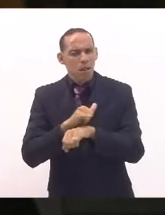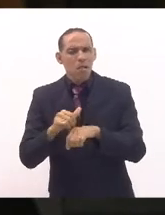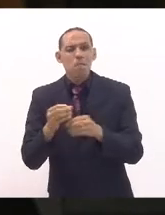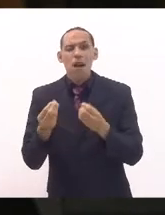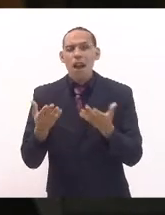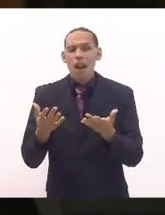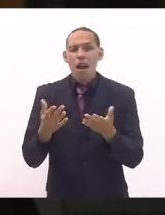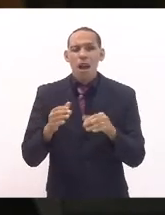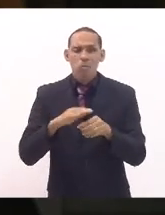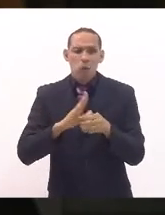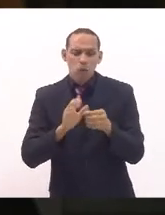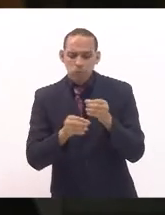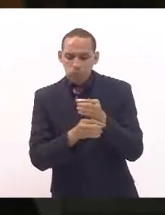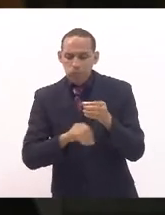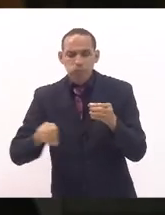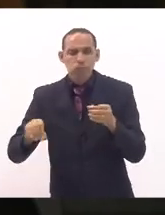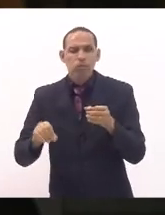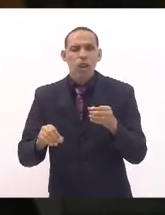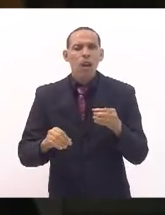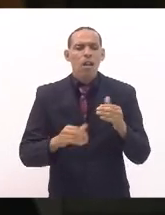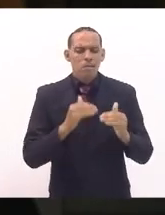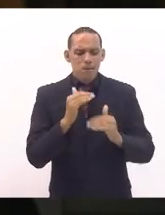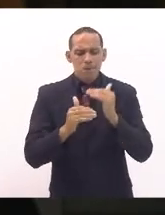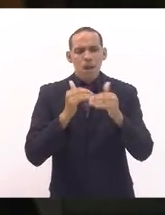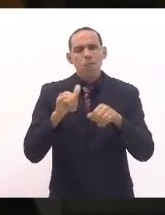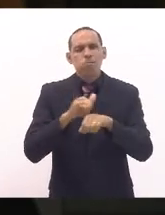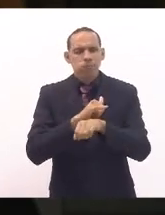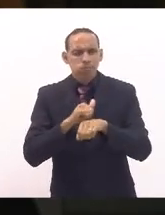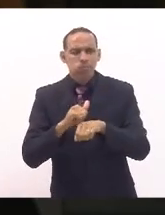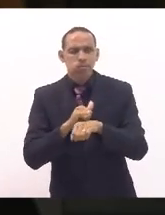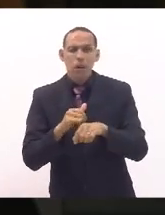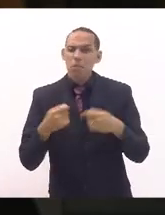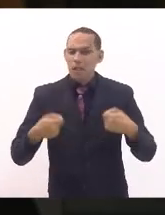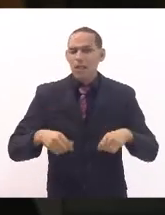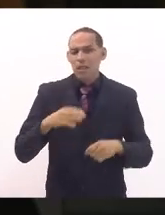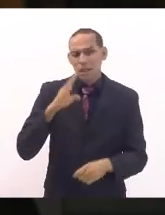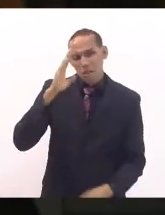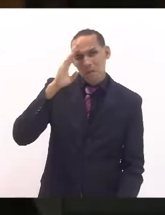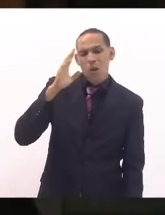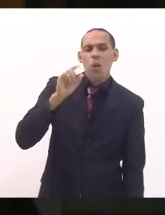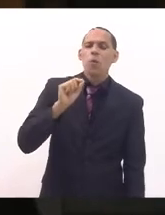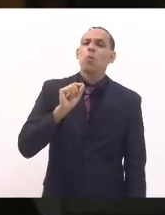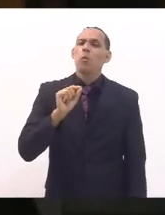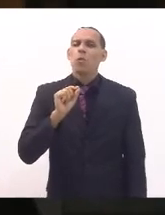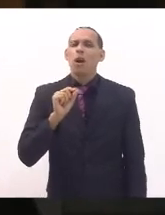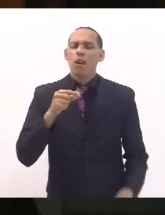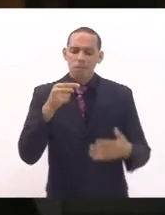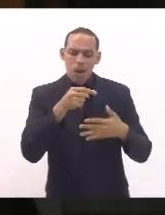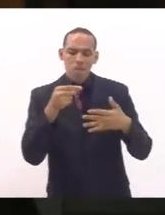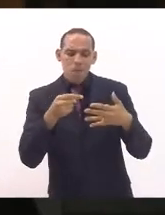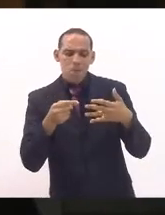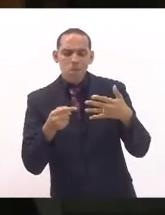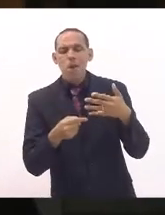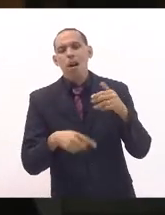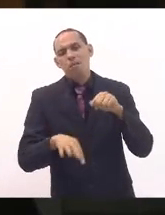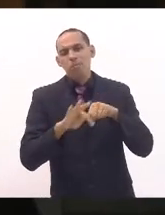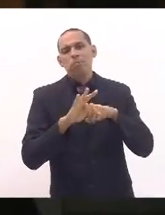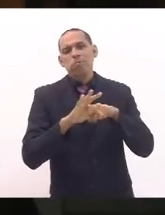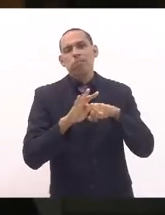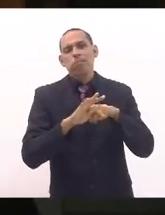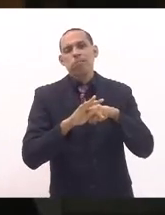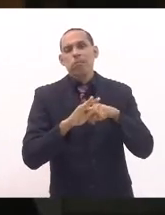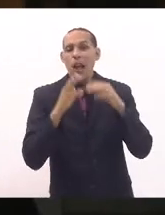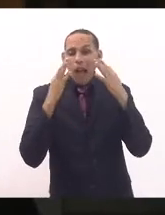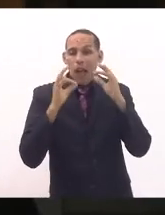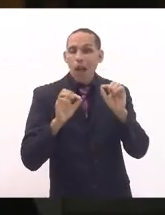de saneamento, deve-se priorizar critérios técnicos. Chamando a